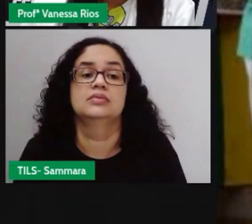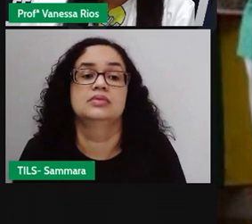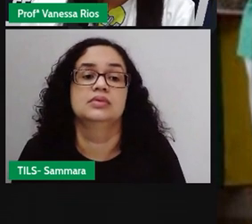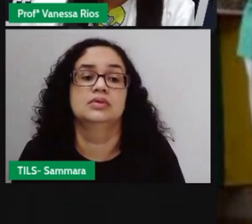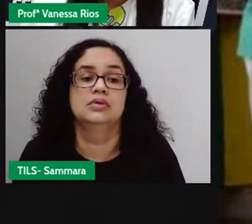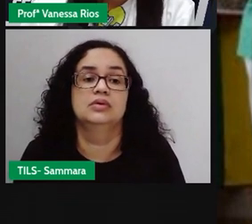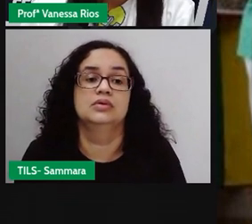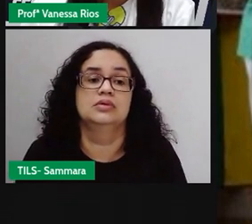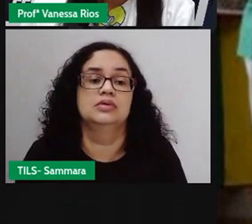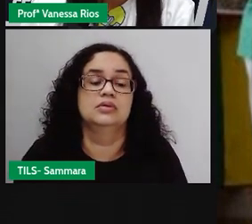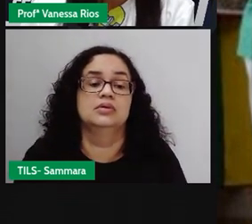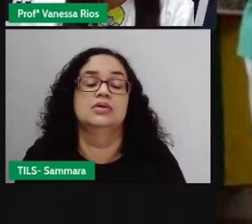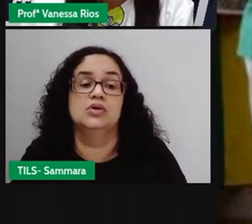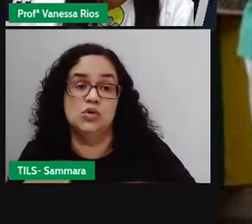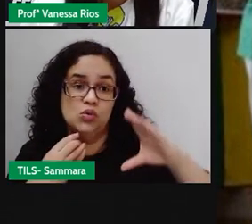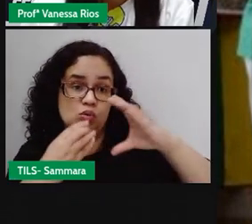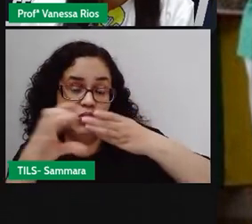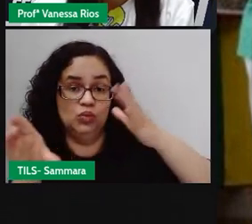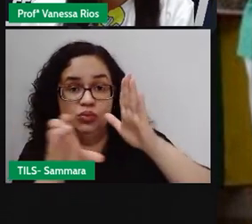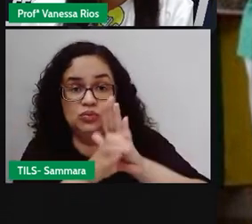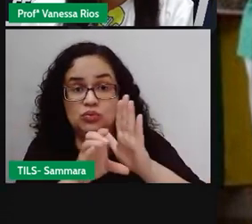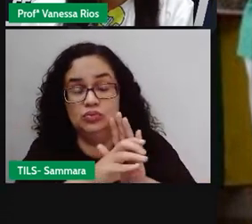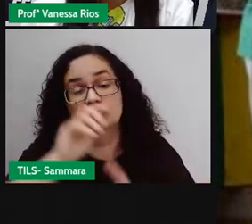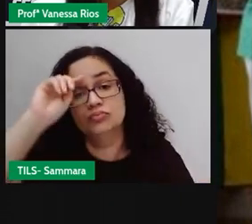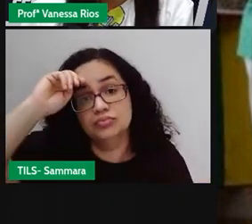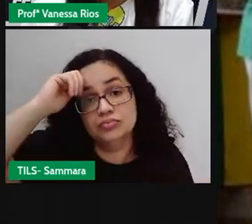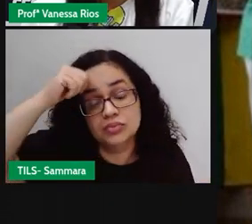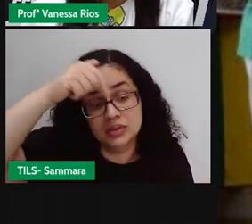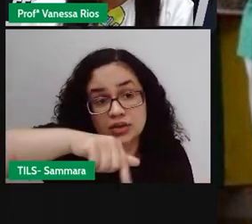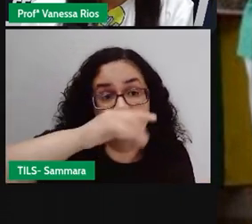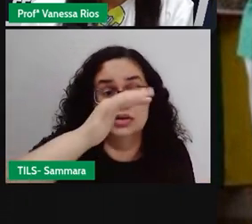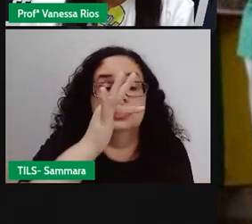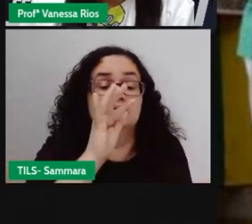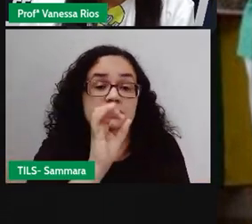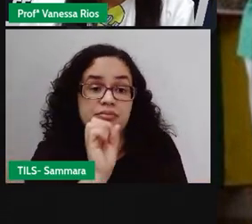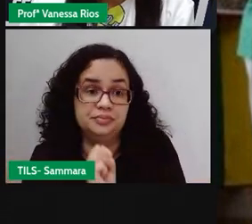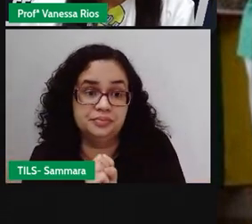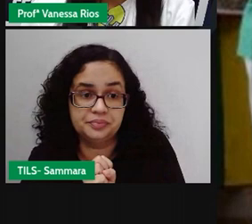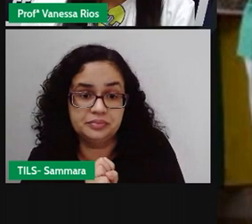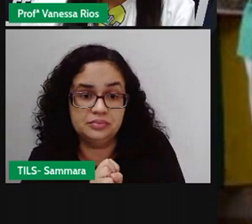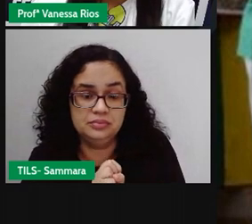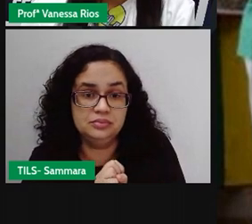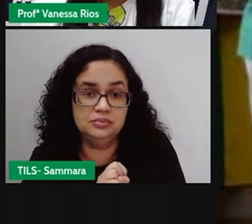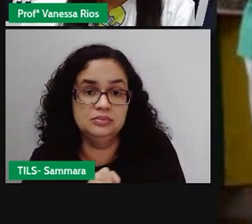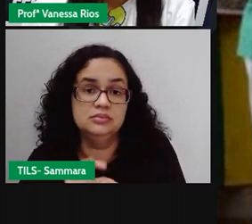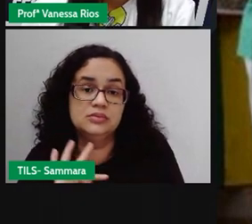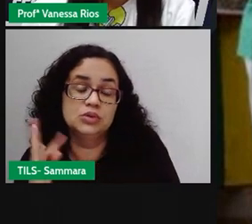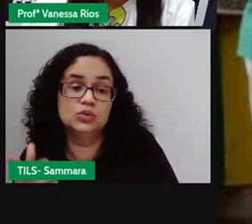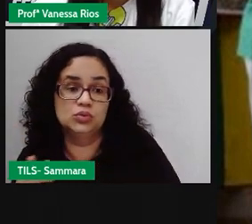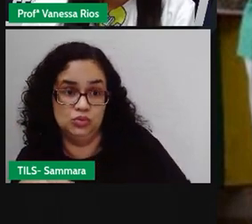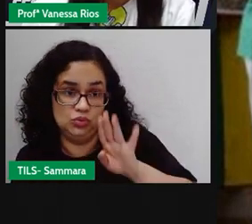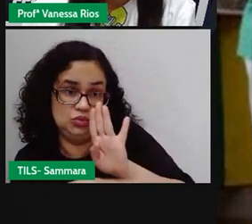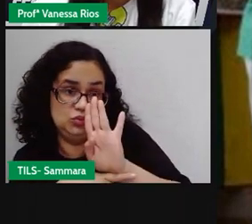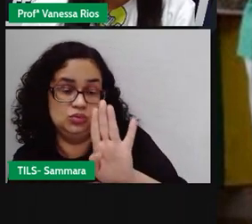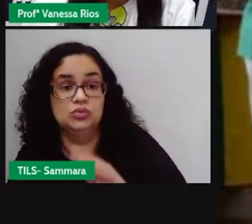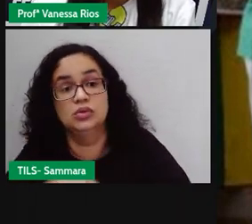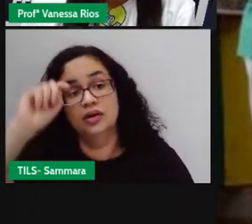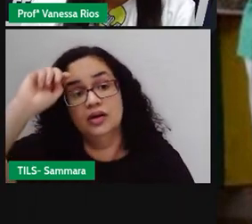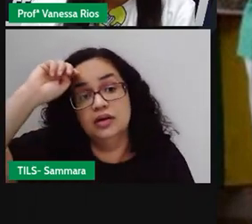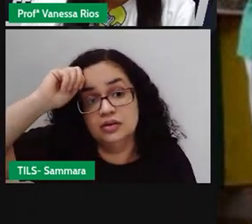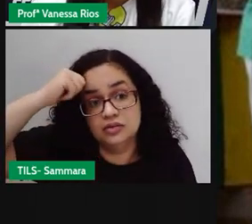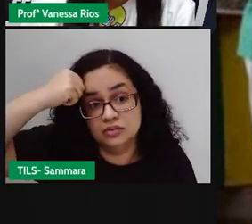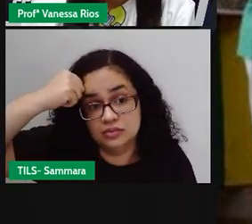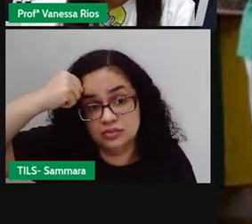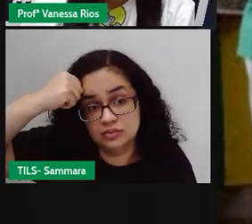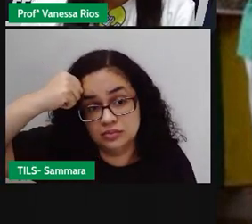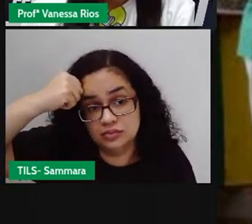muito aí às comunidades quilombolas que existem em Feira de Santana e trazem toda essa contribuição africana